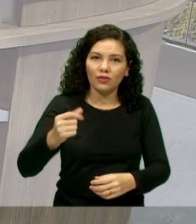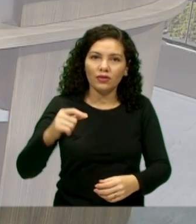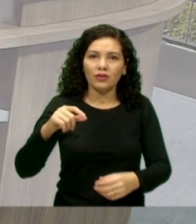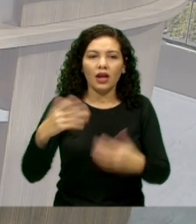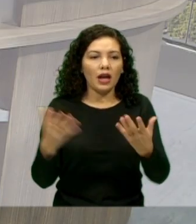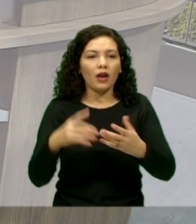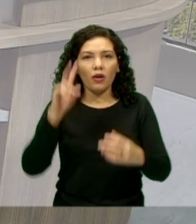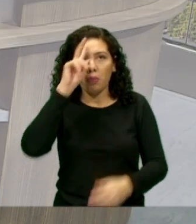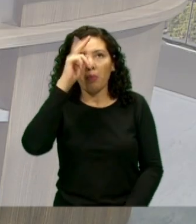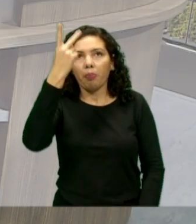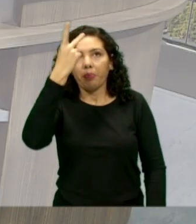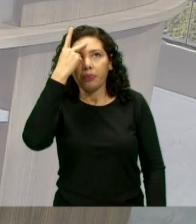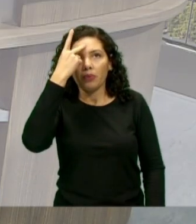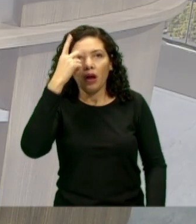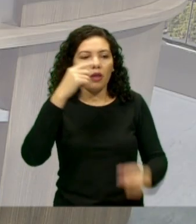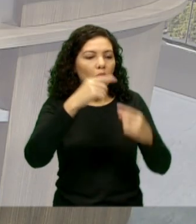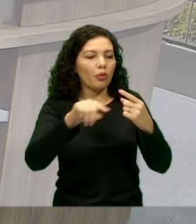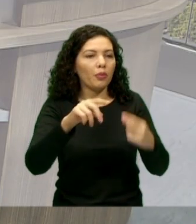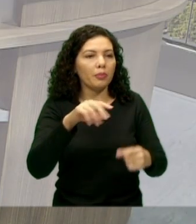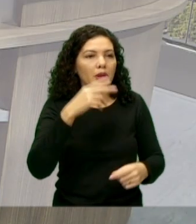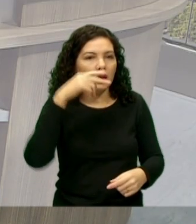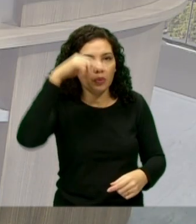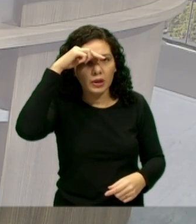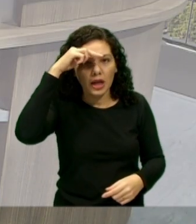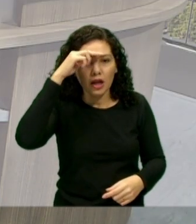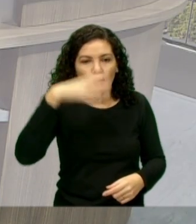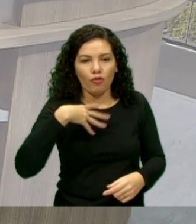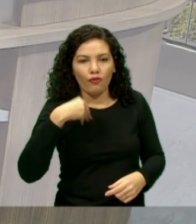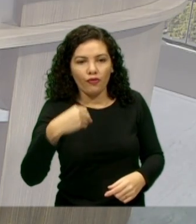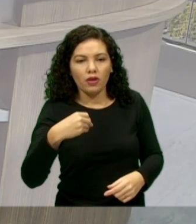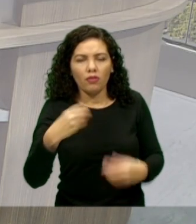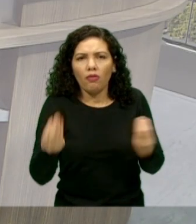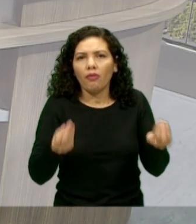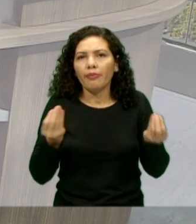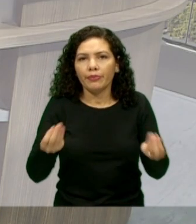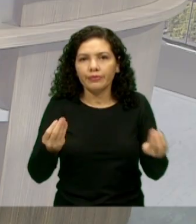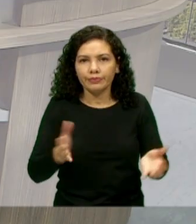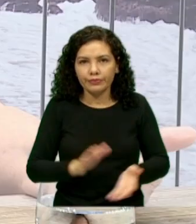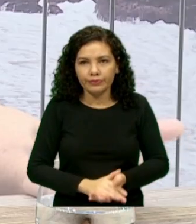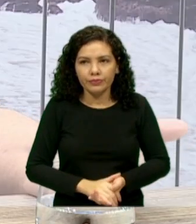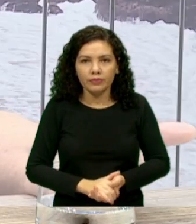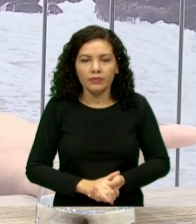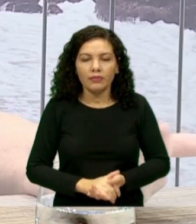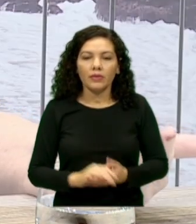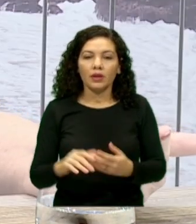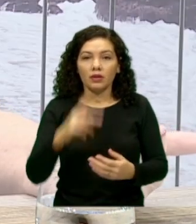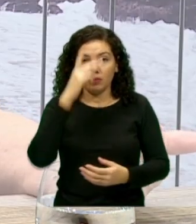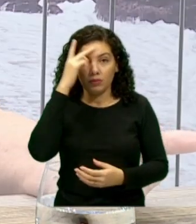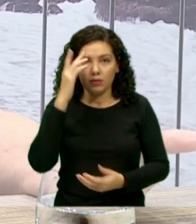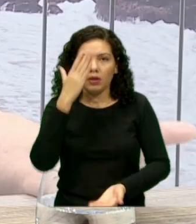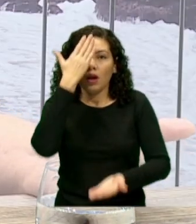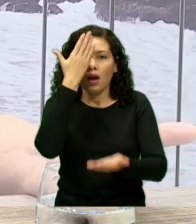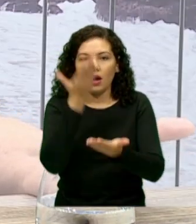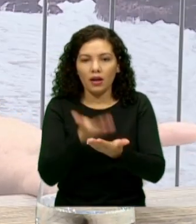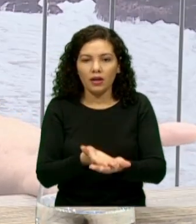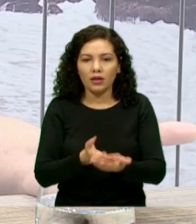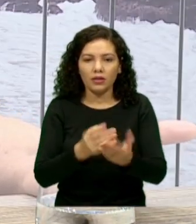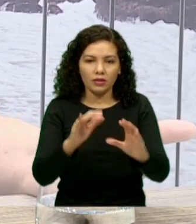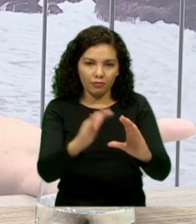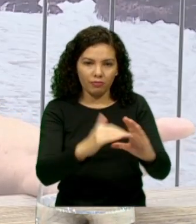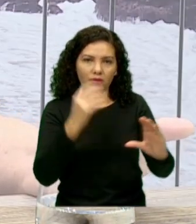dele, não serve para o filho? É por isso mesmo. As pessoas acreditam no que